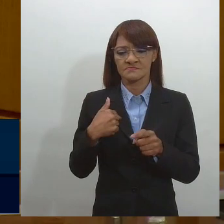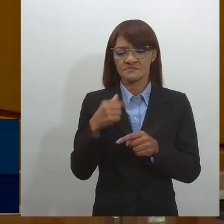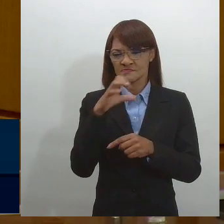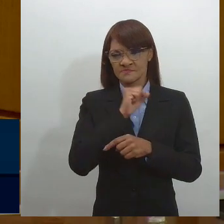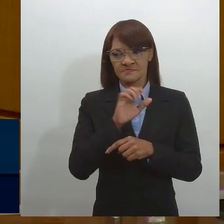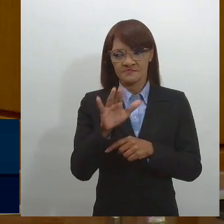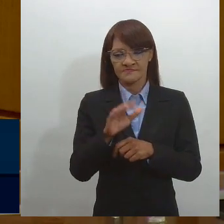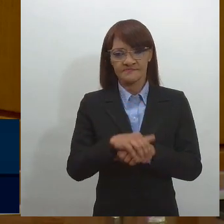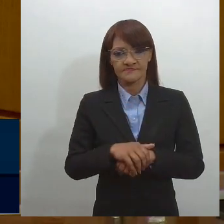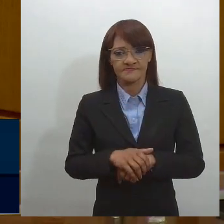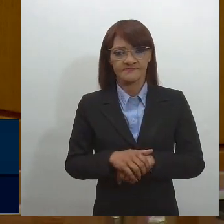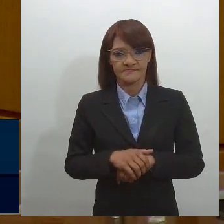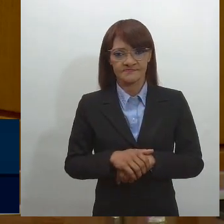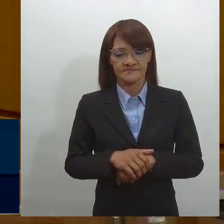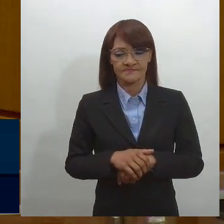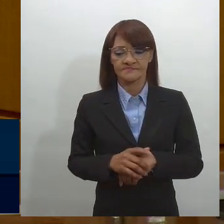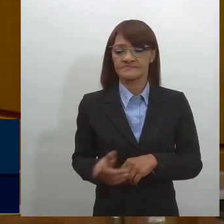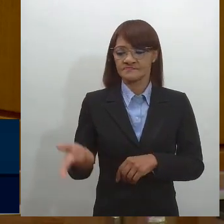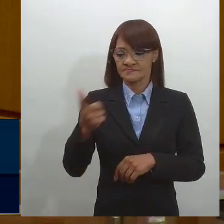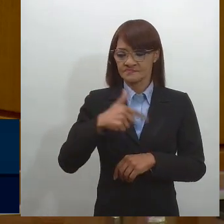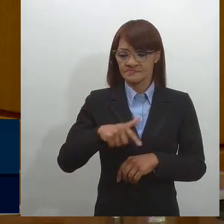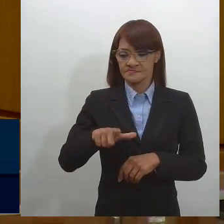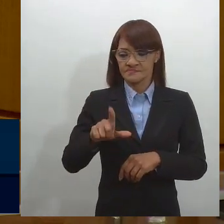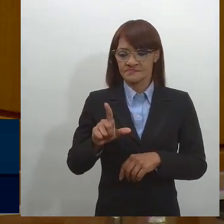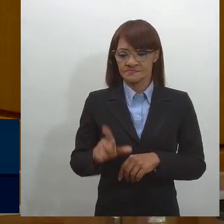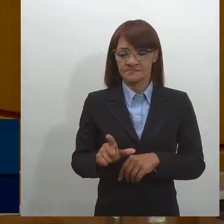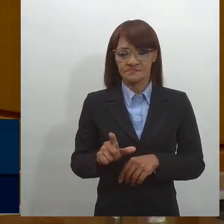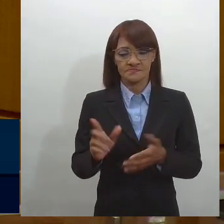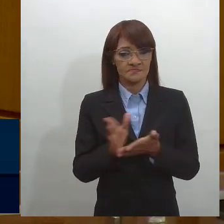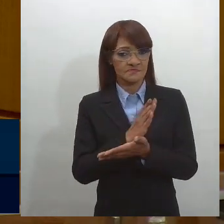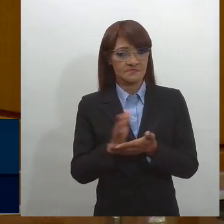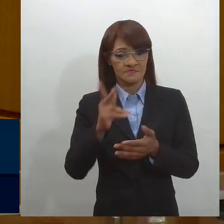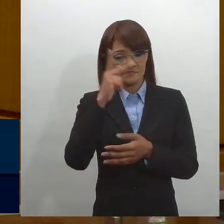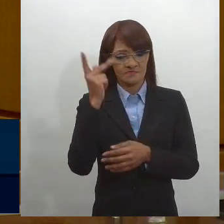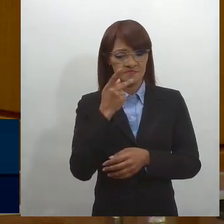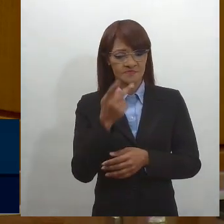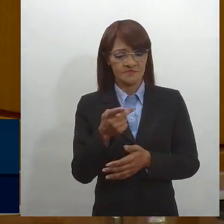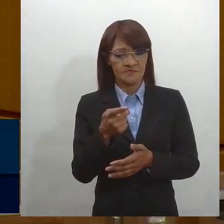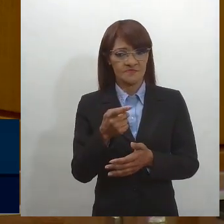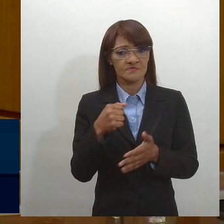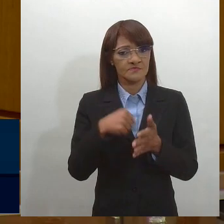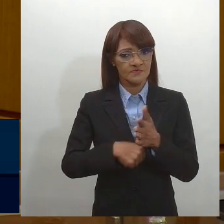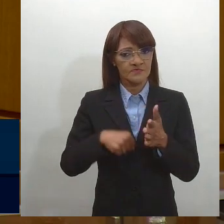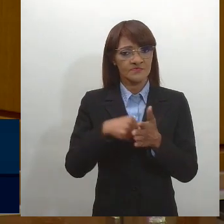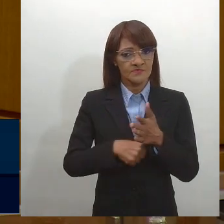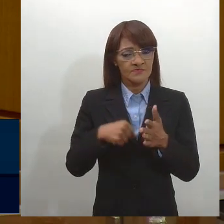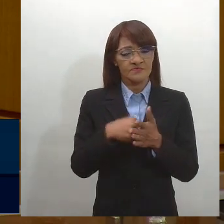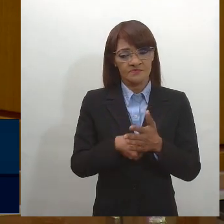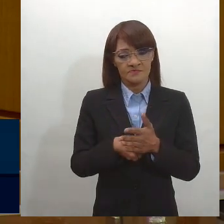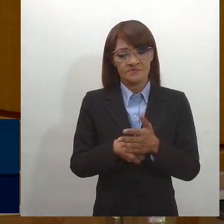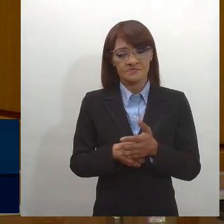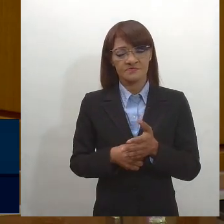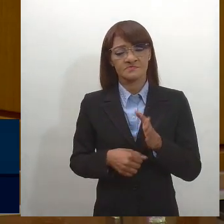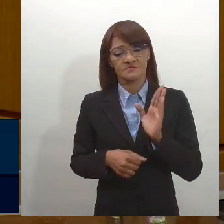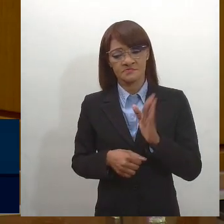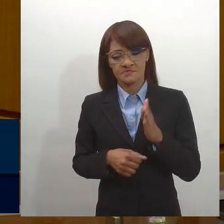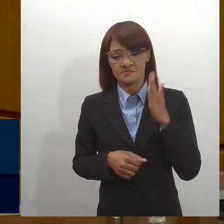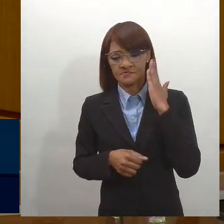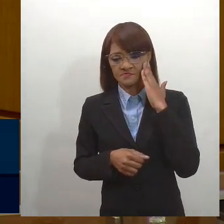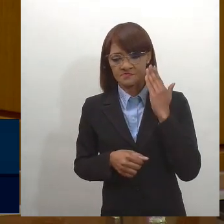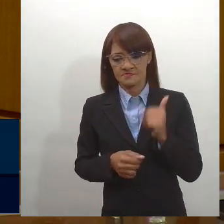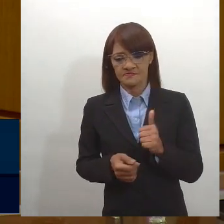né, as pessoas podem achar que seja insistência, deputada Áurea. Eu sei que é uma situação de todo o estado de